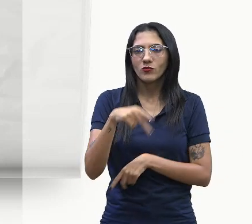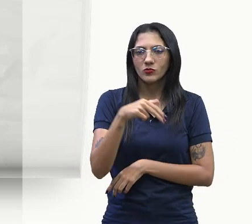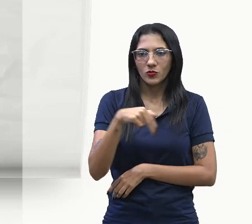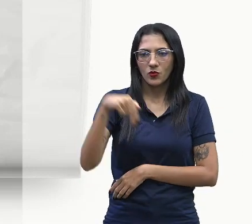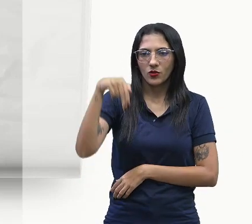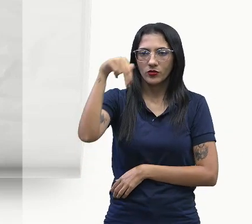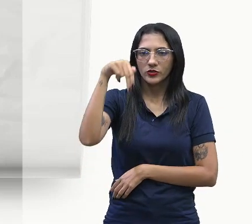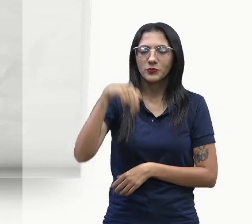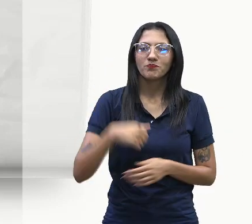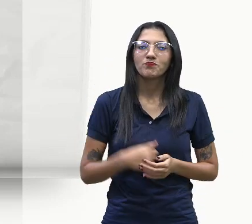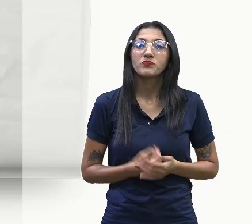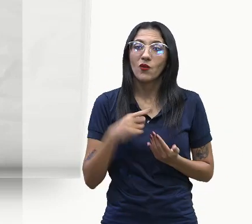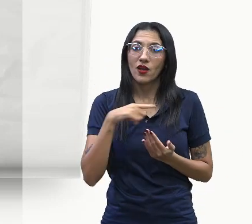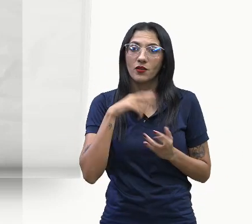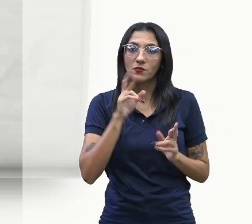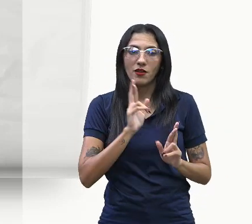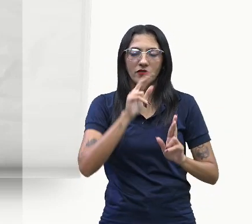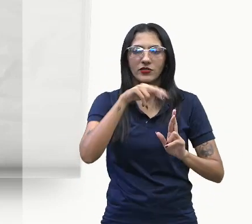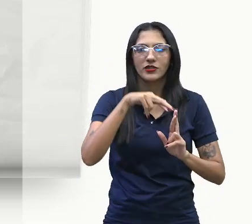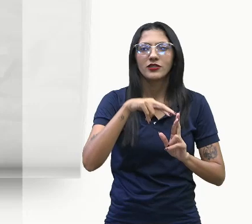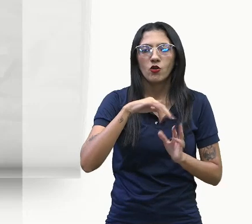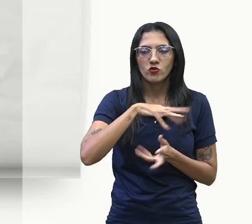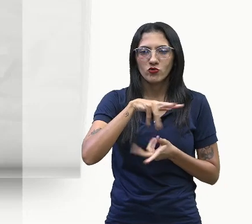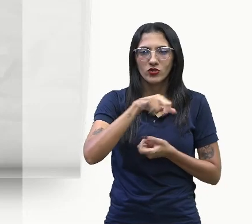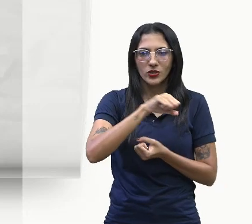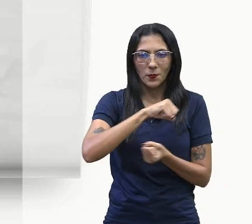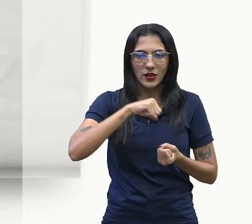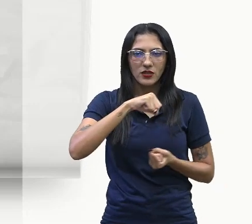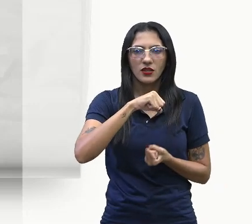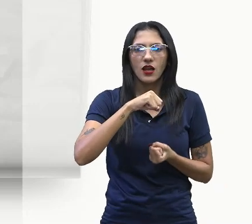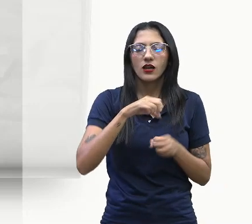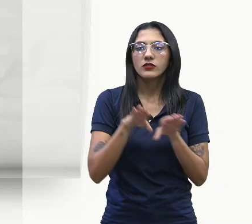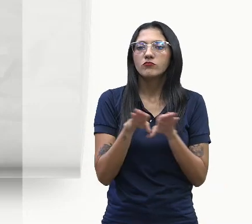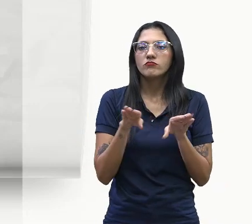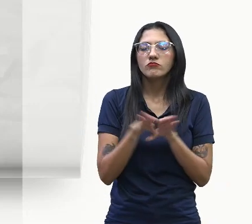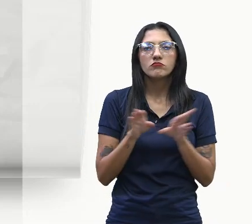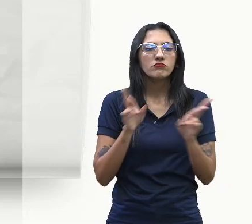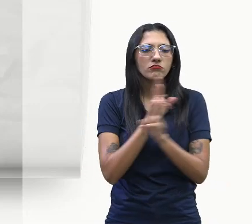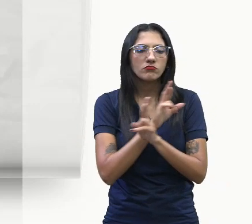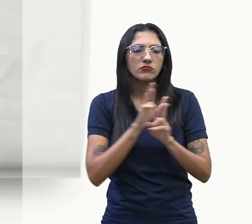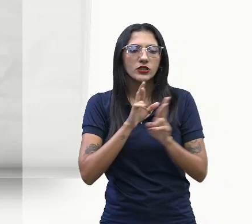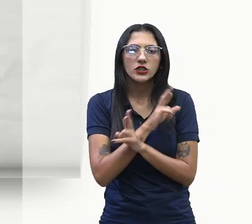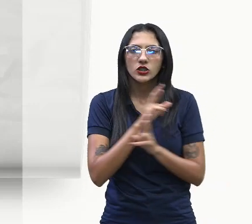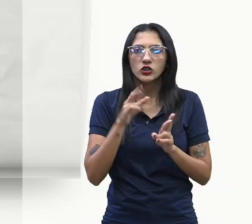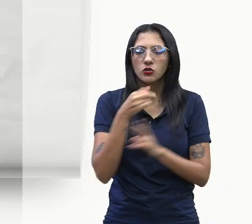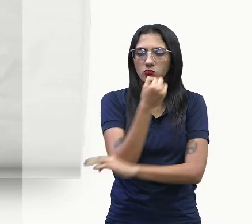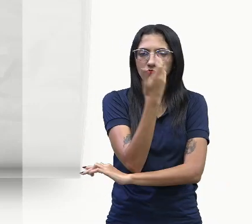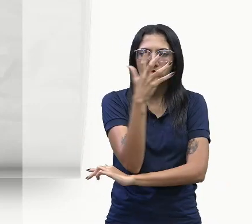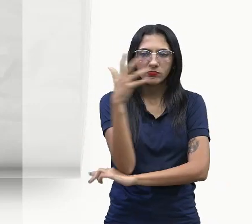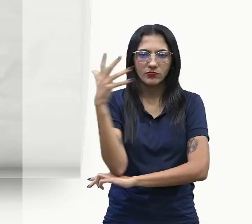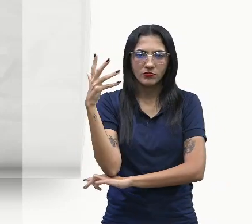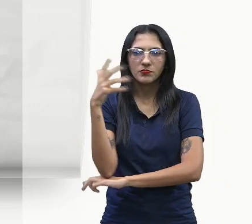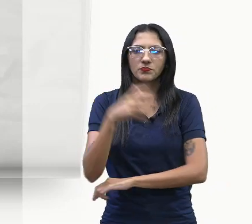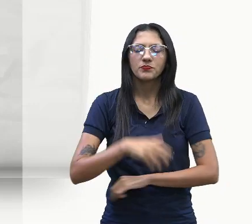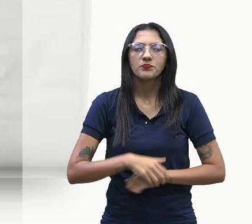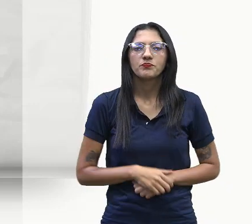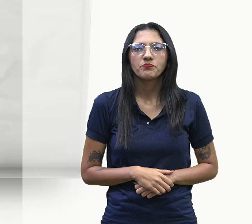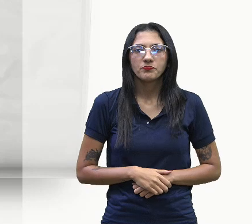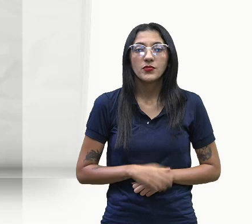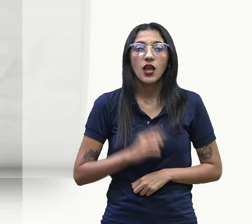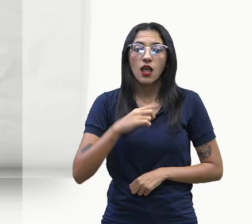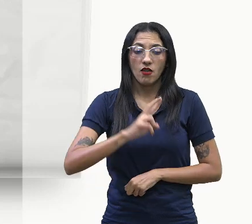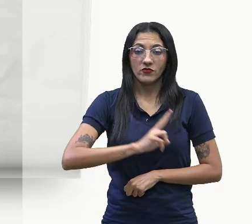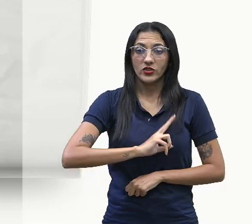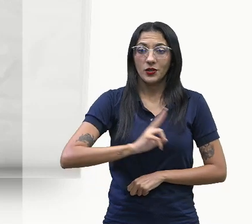uma referência de sustentabilidade e conexão com a floresta. Rico em vitamina A,